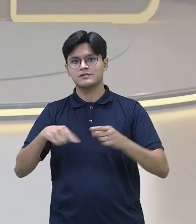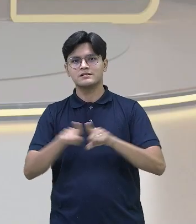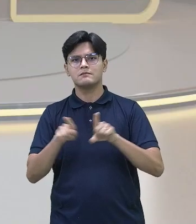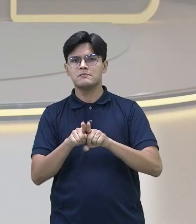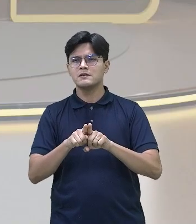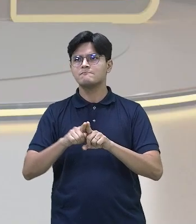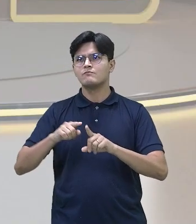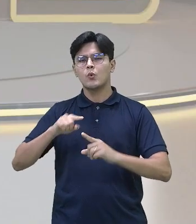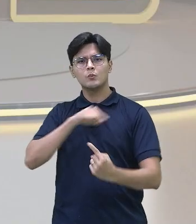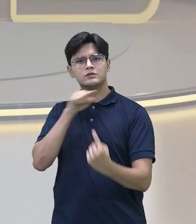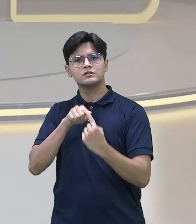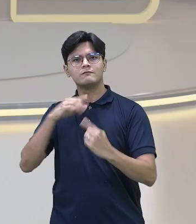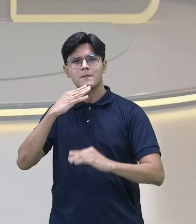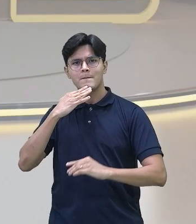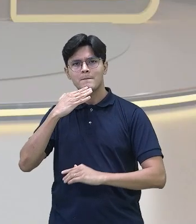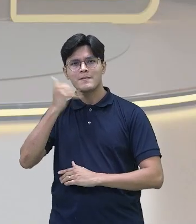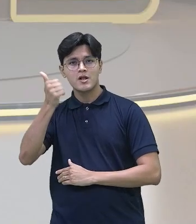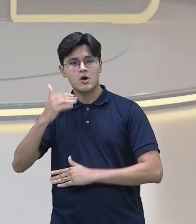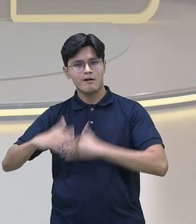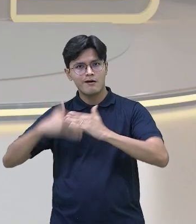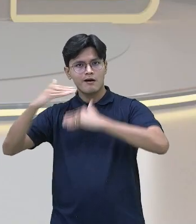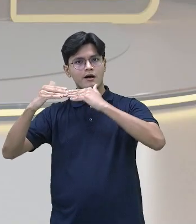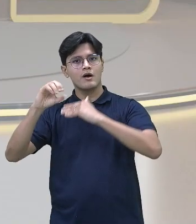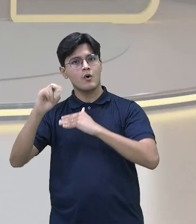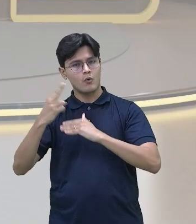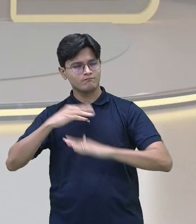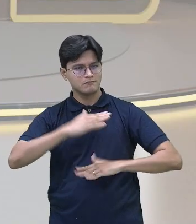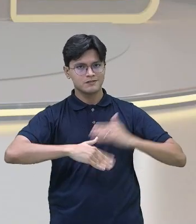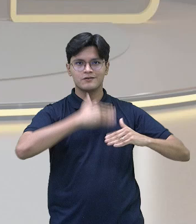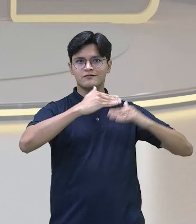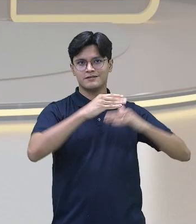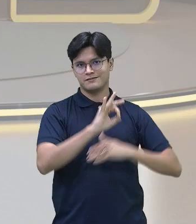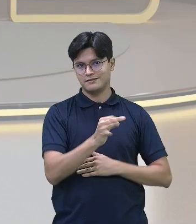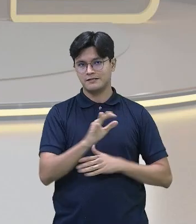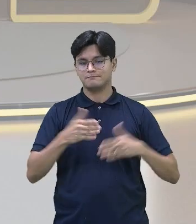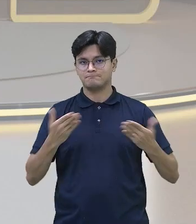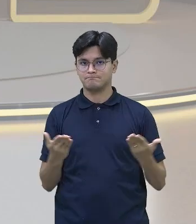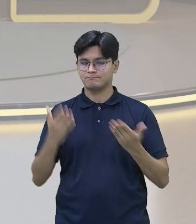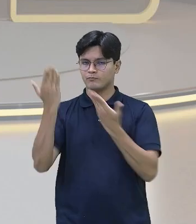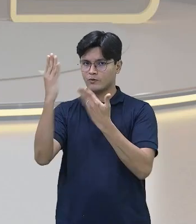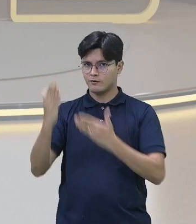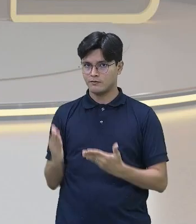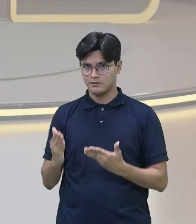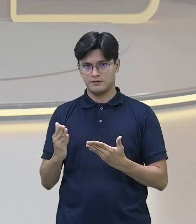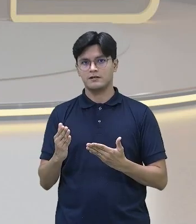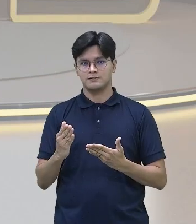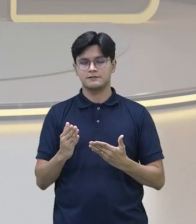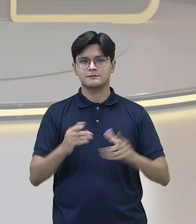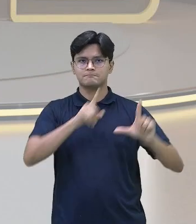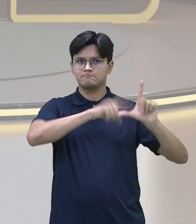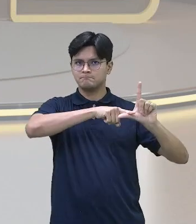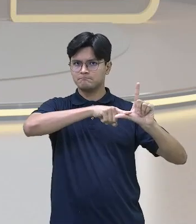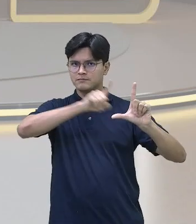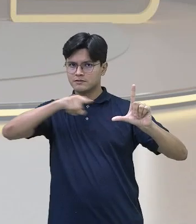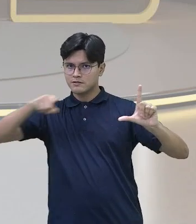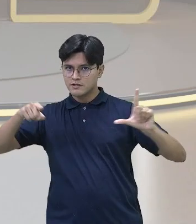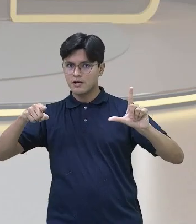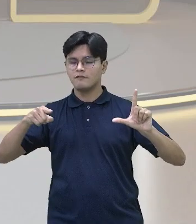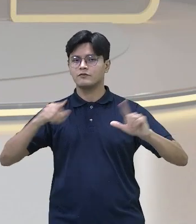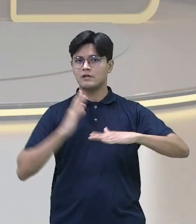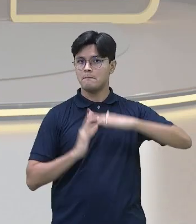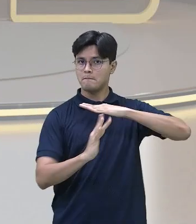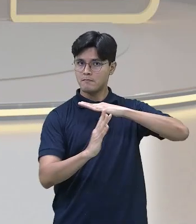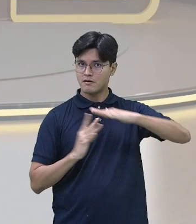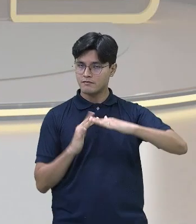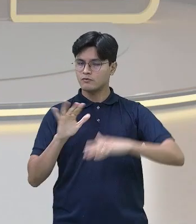tá bom? Então, a análise de gráficos e tabelas sobre fluxos migratórios na América Latina, ela revela o quê? Que a